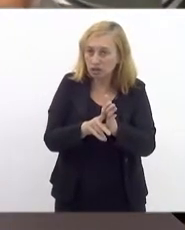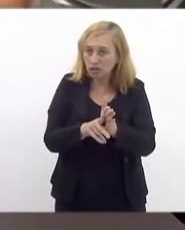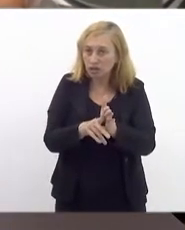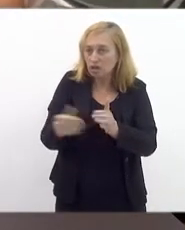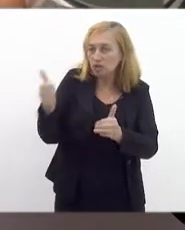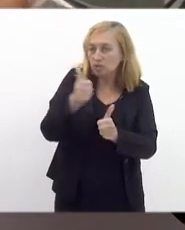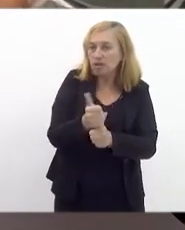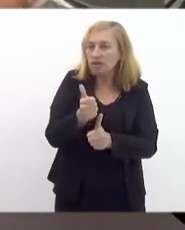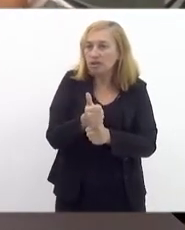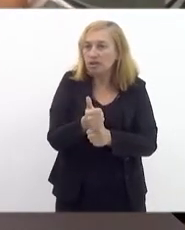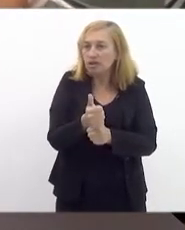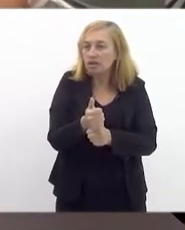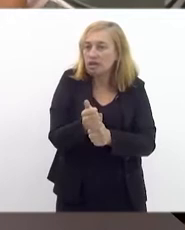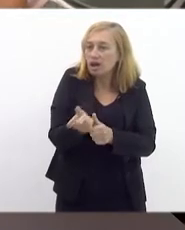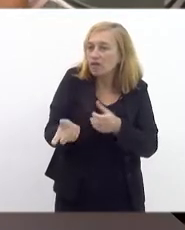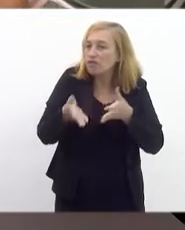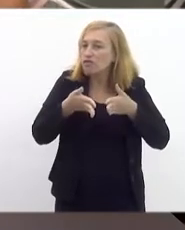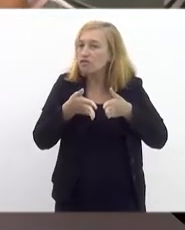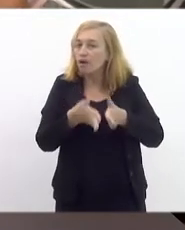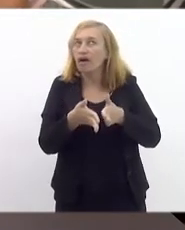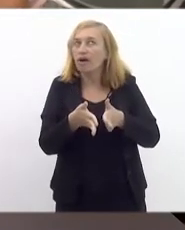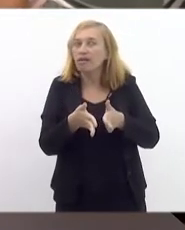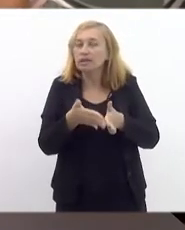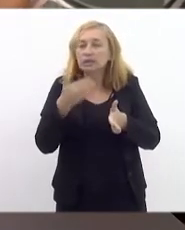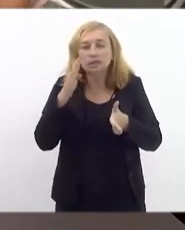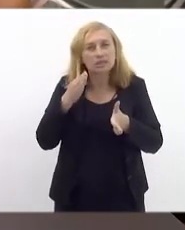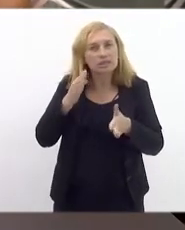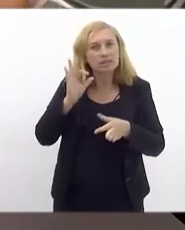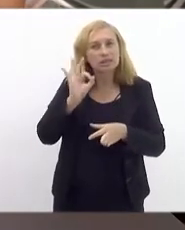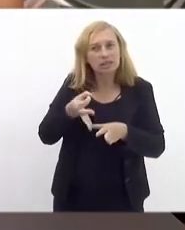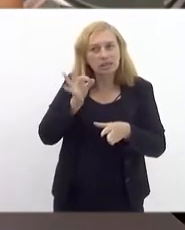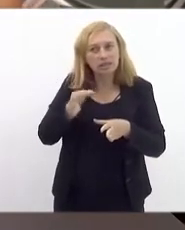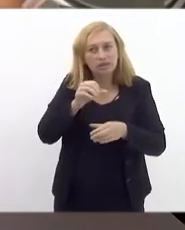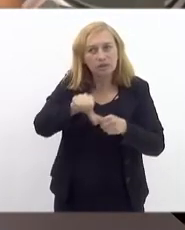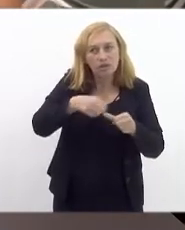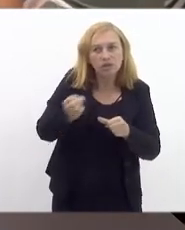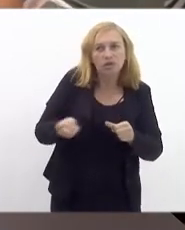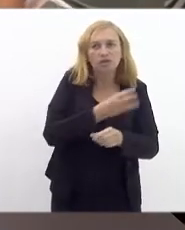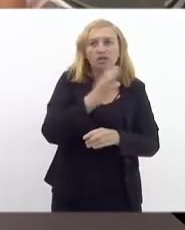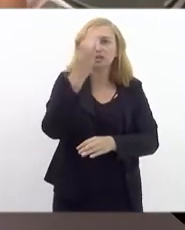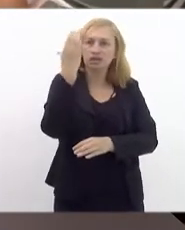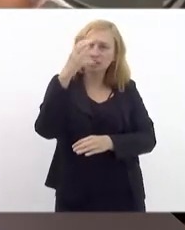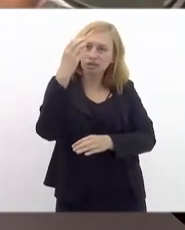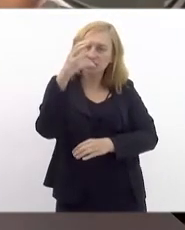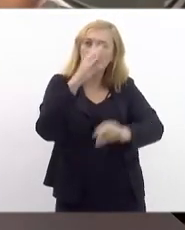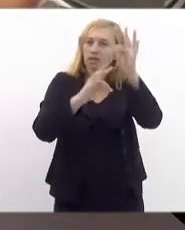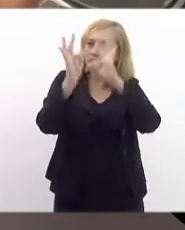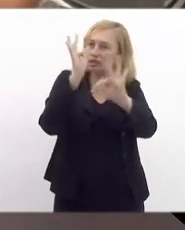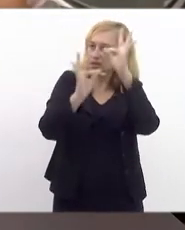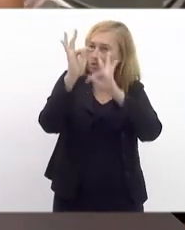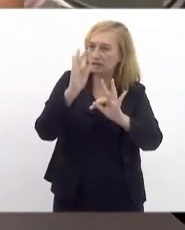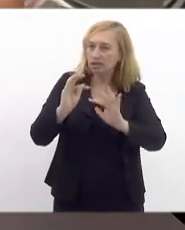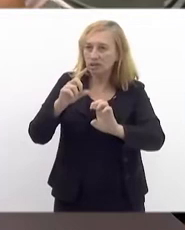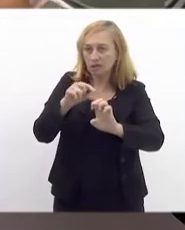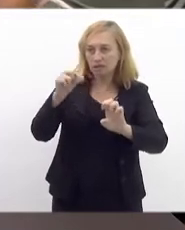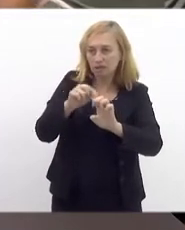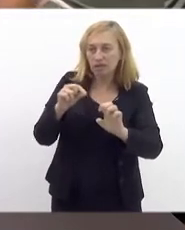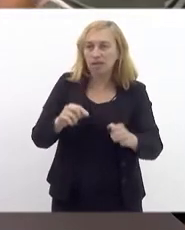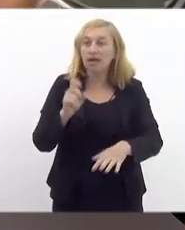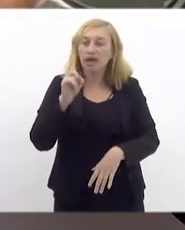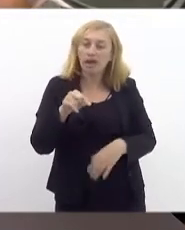substitutivo, ele está muito voltado especificamente para a questão da inovação tecnológica e mais o lado empresarial. Então, eu acho que